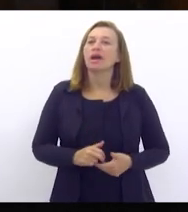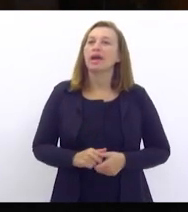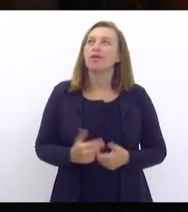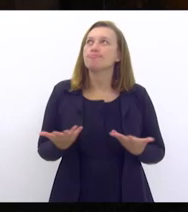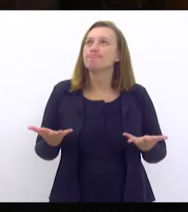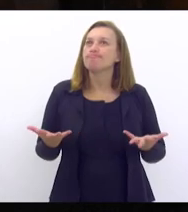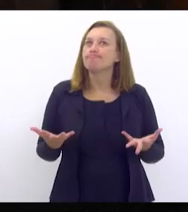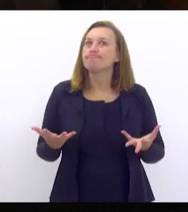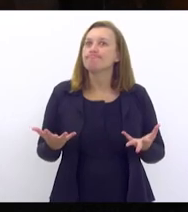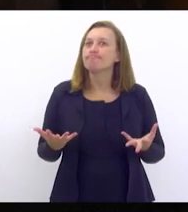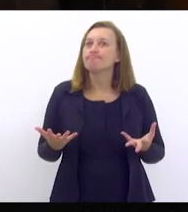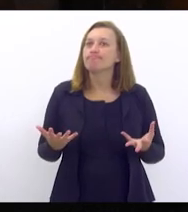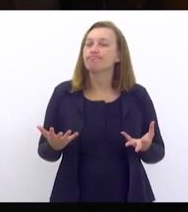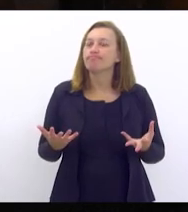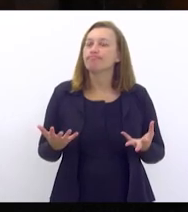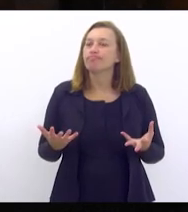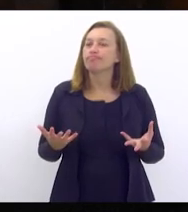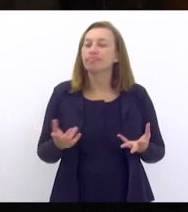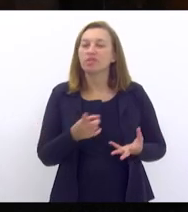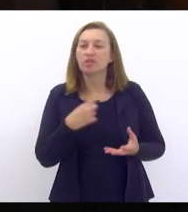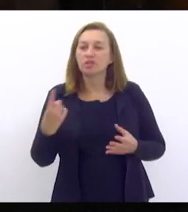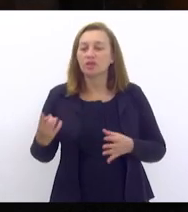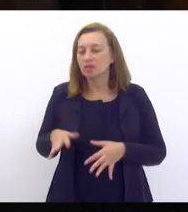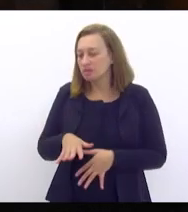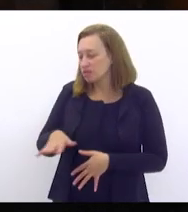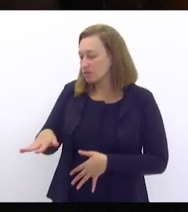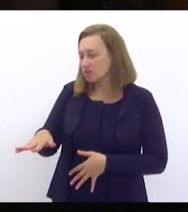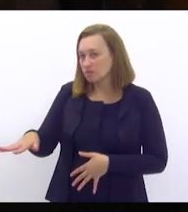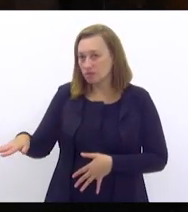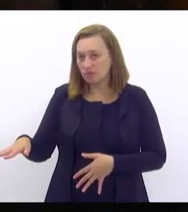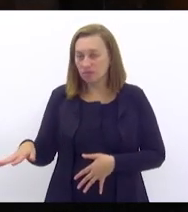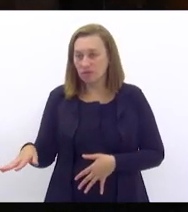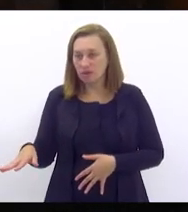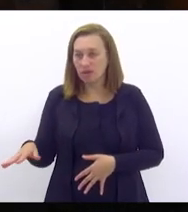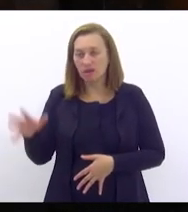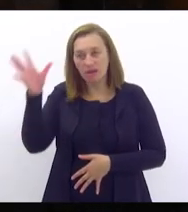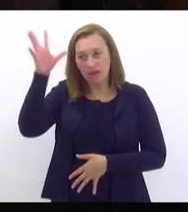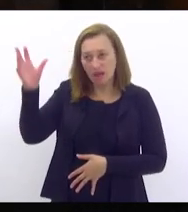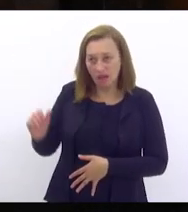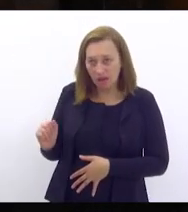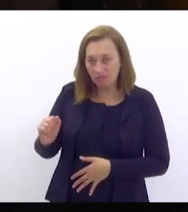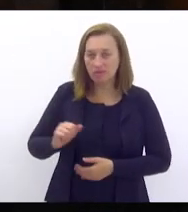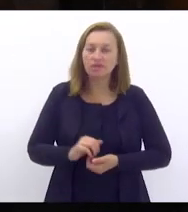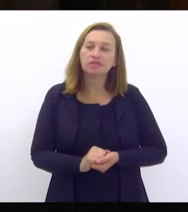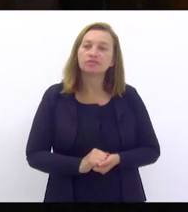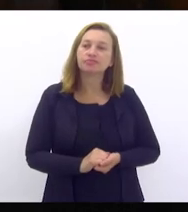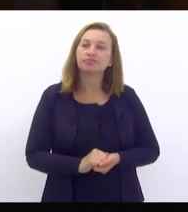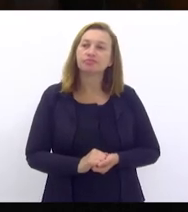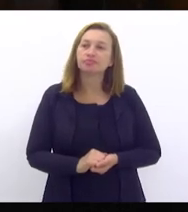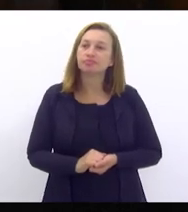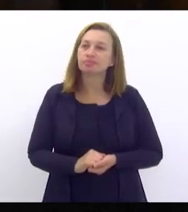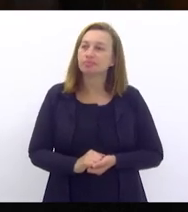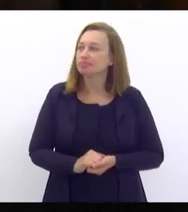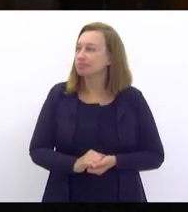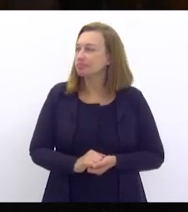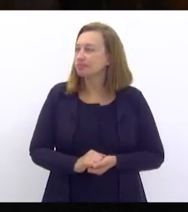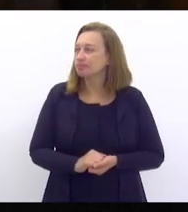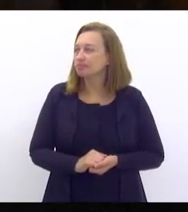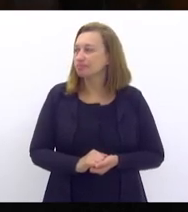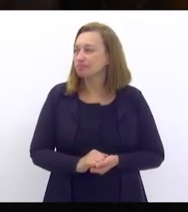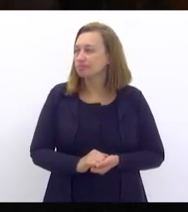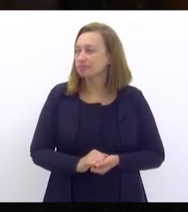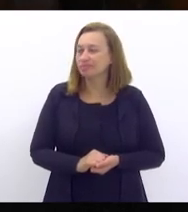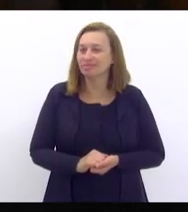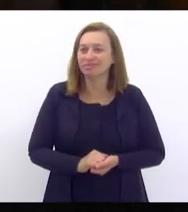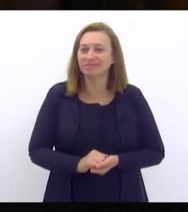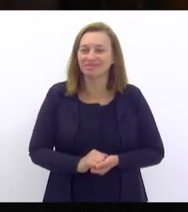nas nossas comunidades afrodiaspóricas e periféricas, onde, essencialmente, a juventude negra e periférica